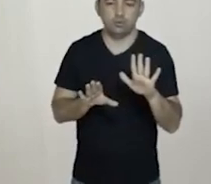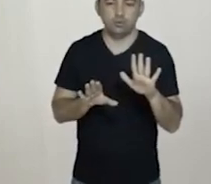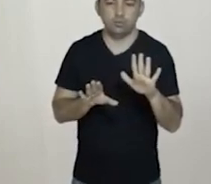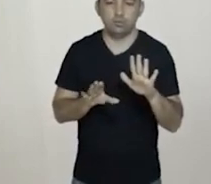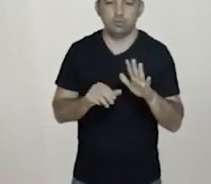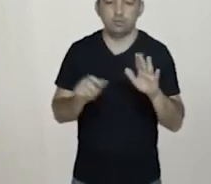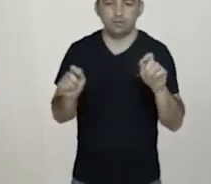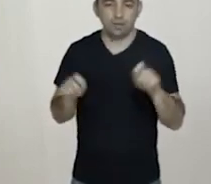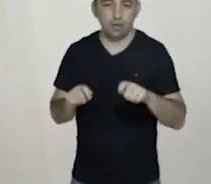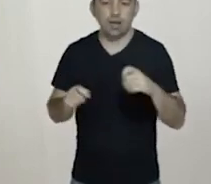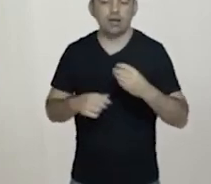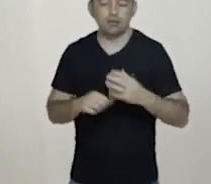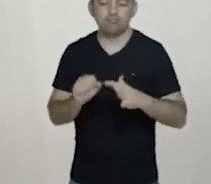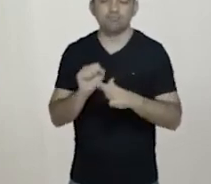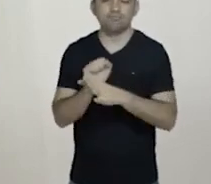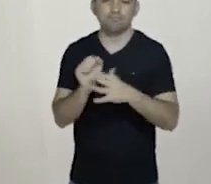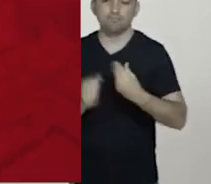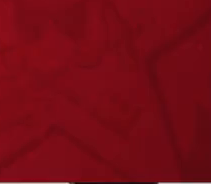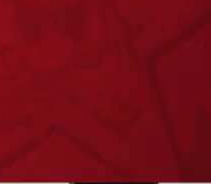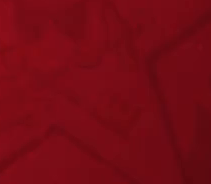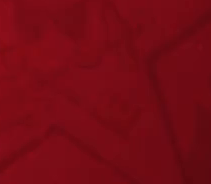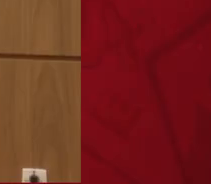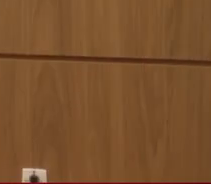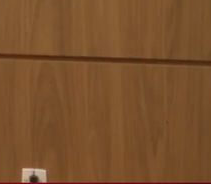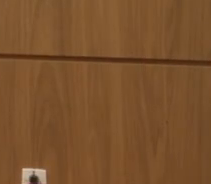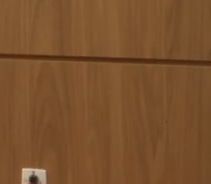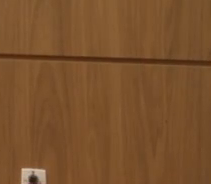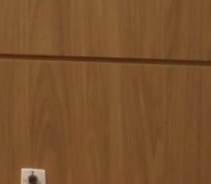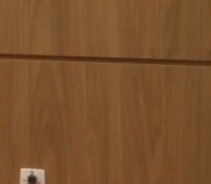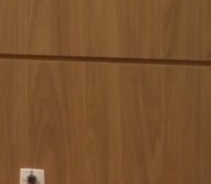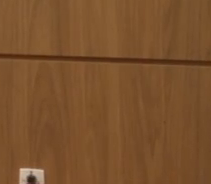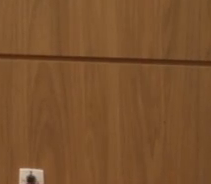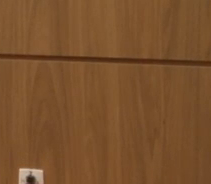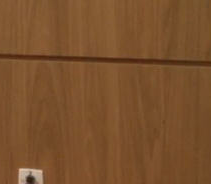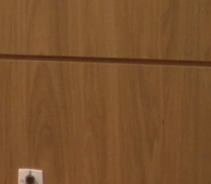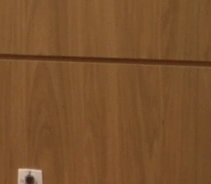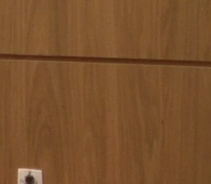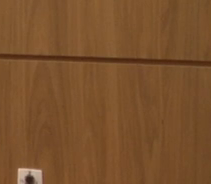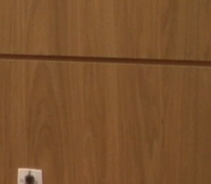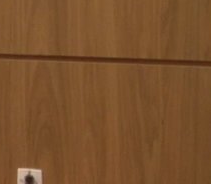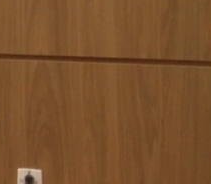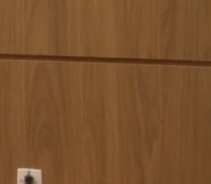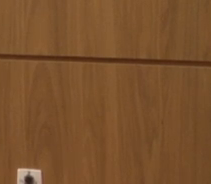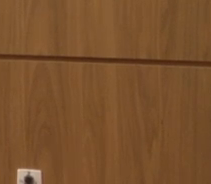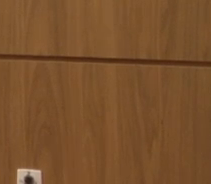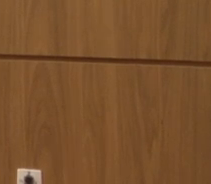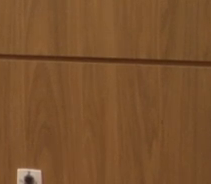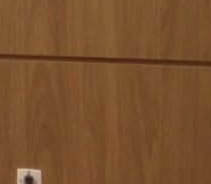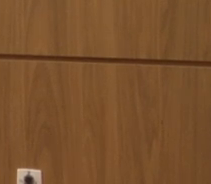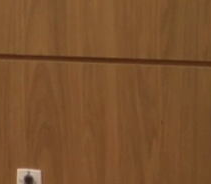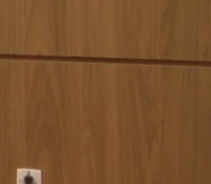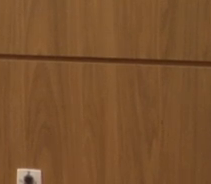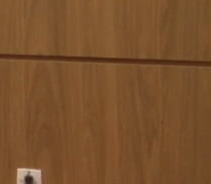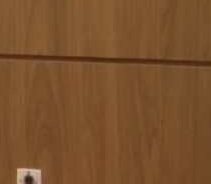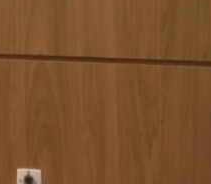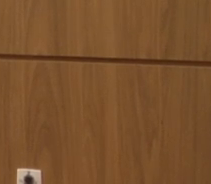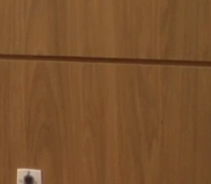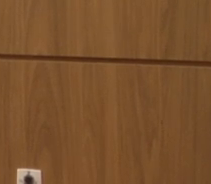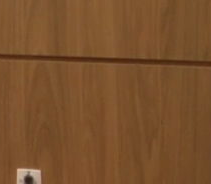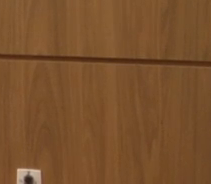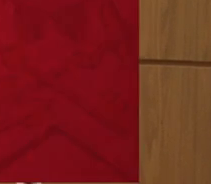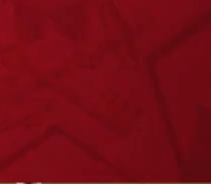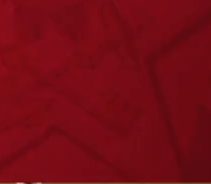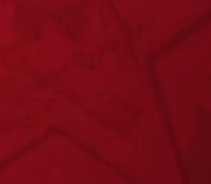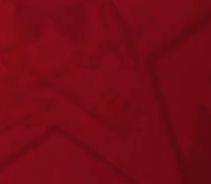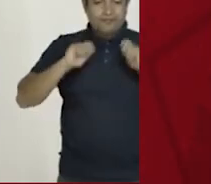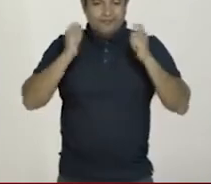a vida de todo o nosso planeta o deputado Carlos Humberto destacou o papel do produtor rural na preservação